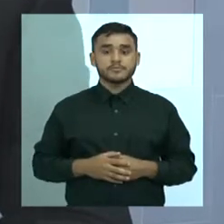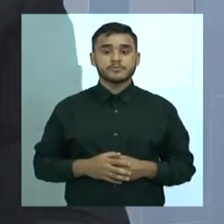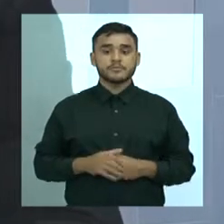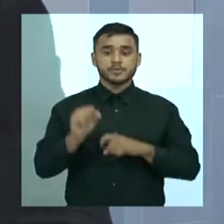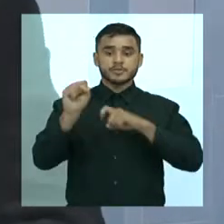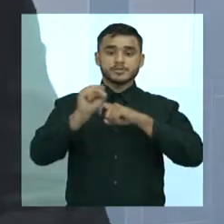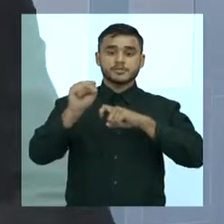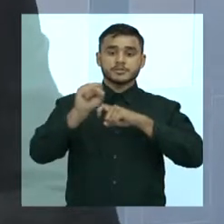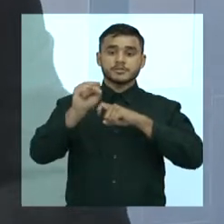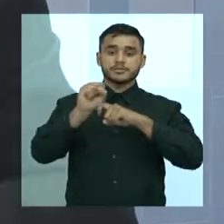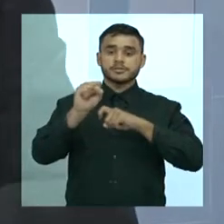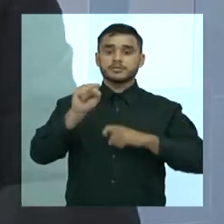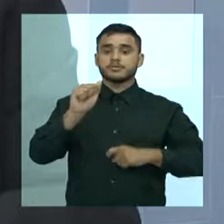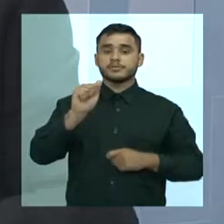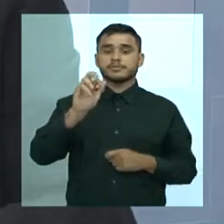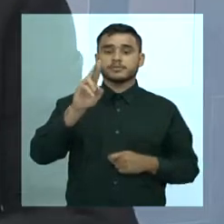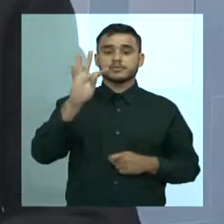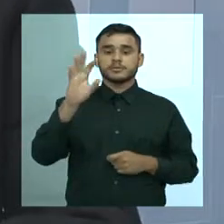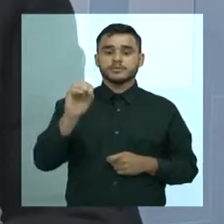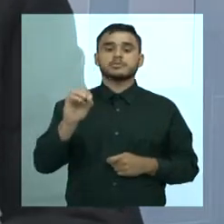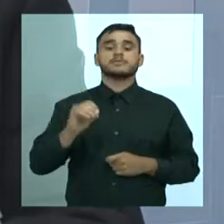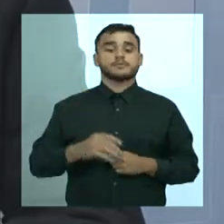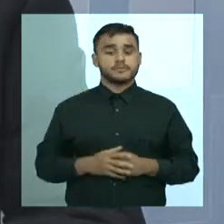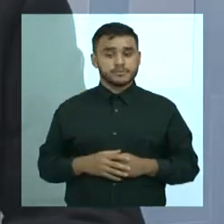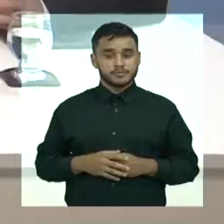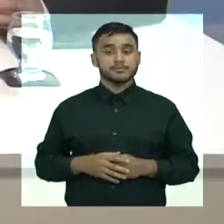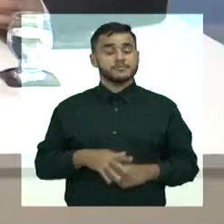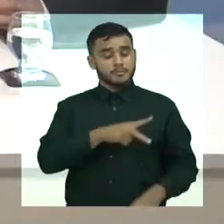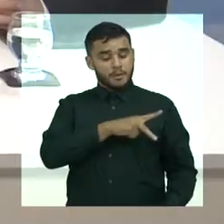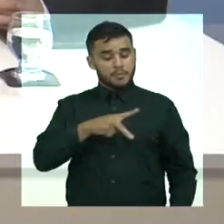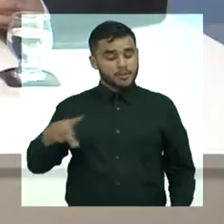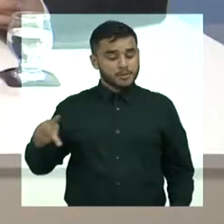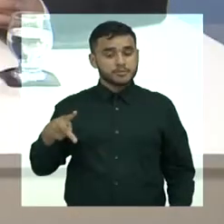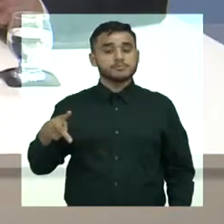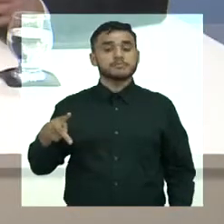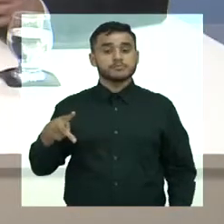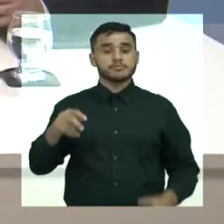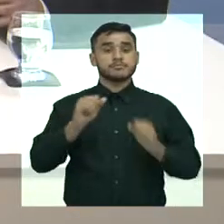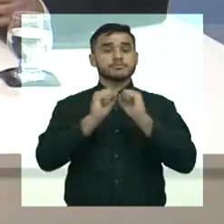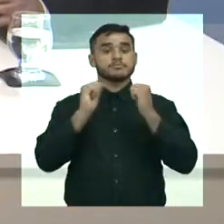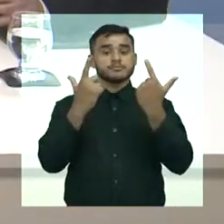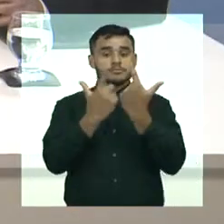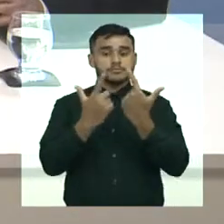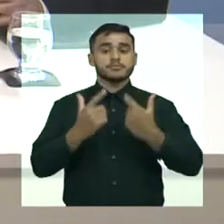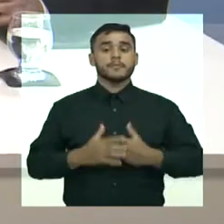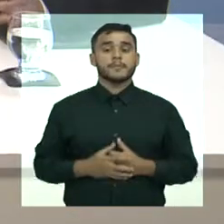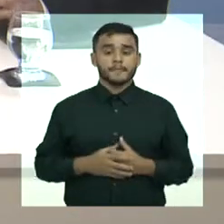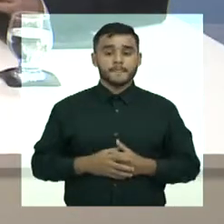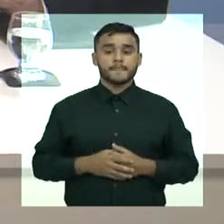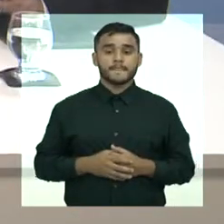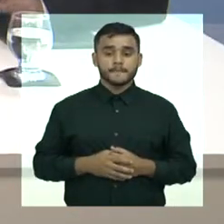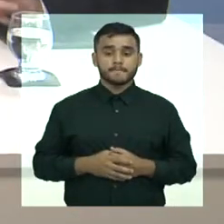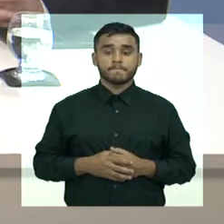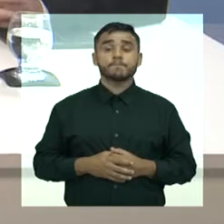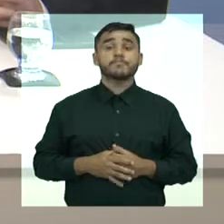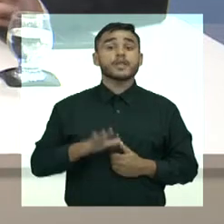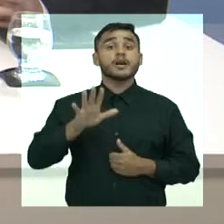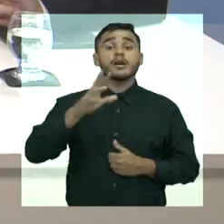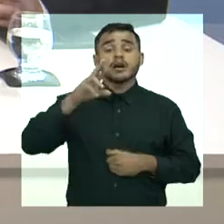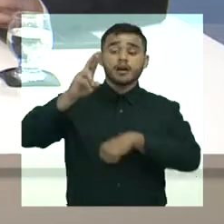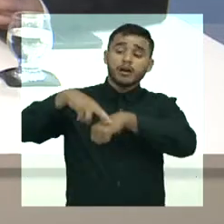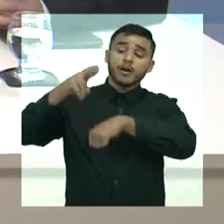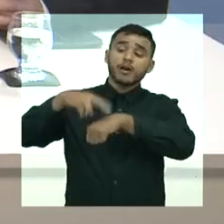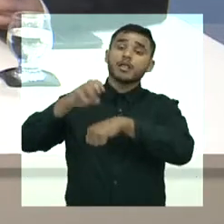onde? Na presidência da Assembleia. Da Roberto Cláudio estava onde quando se